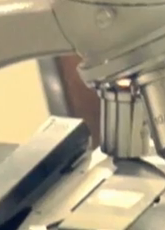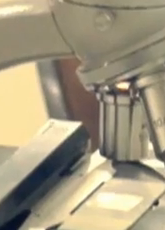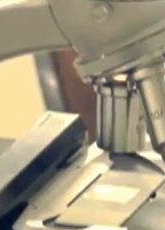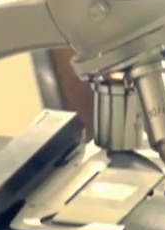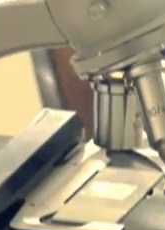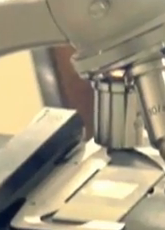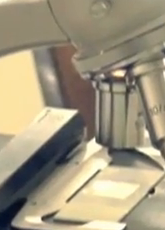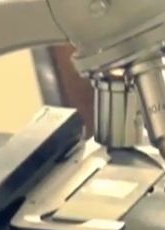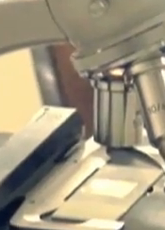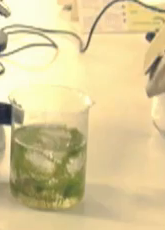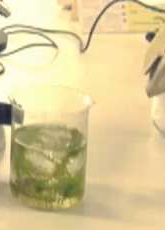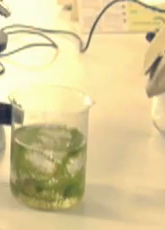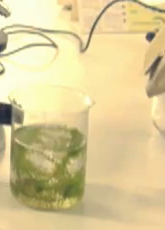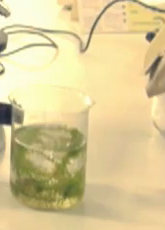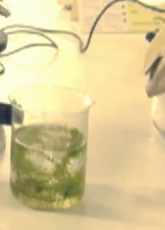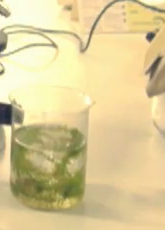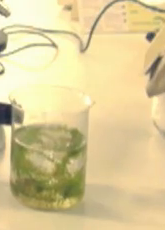A